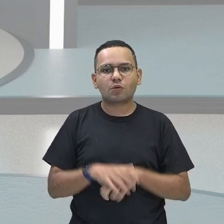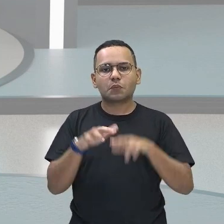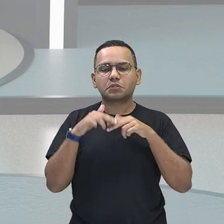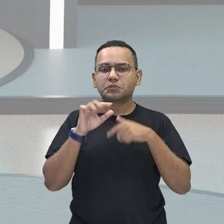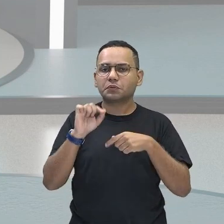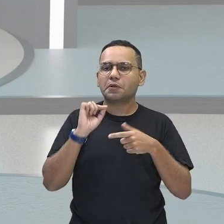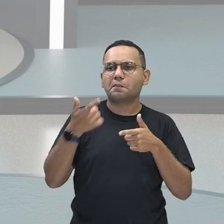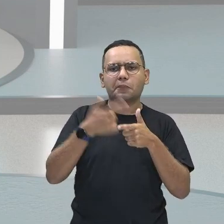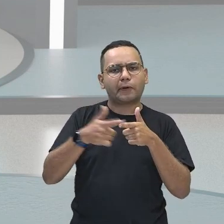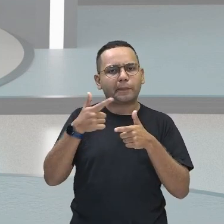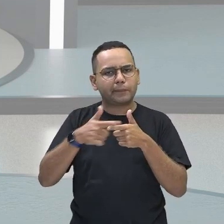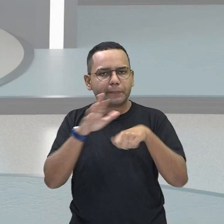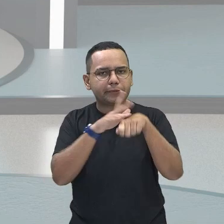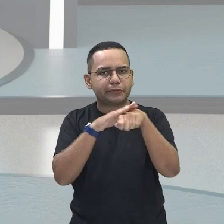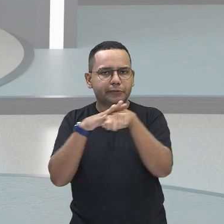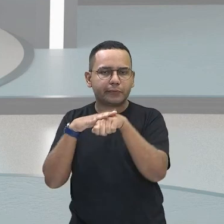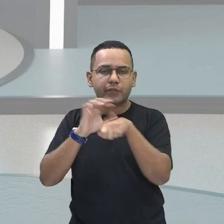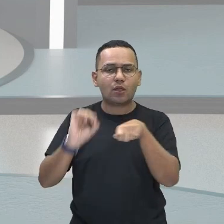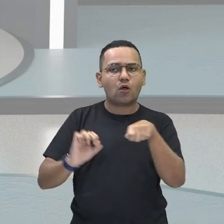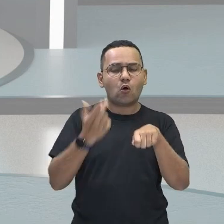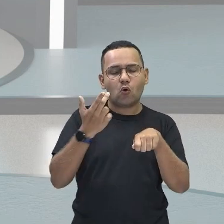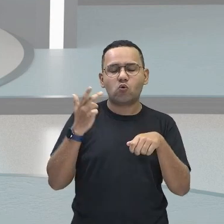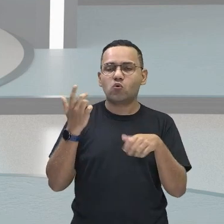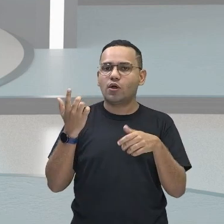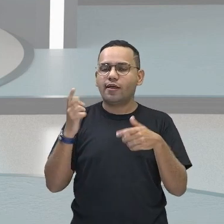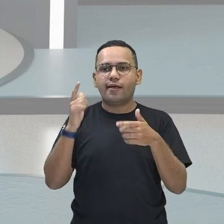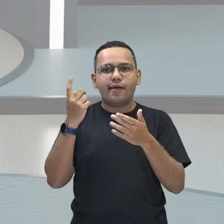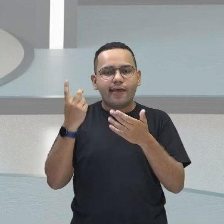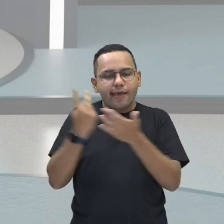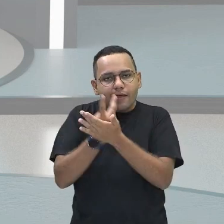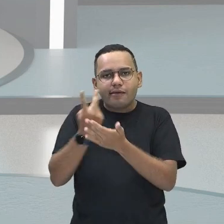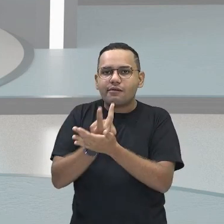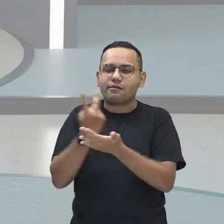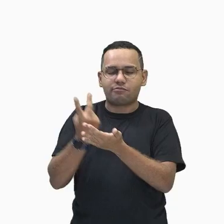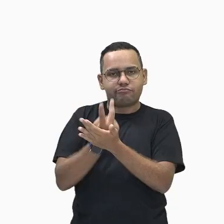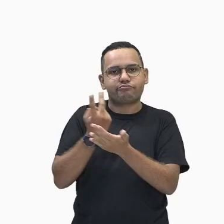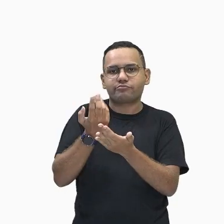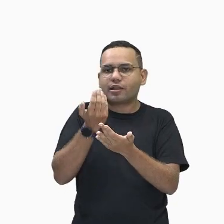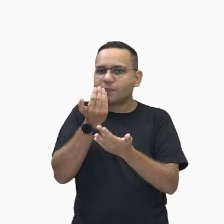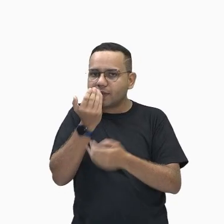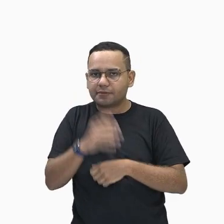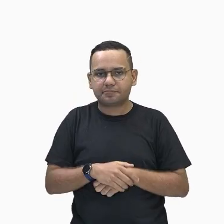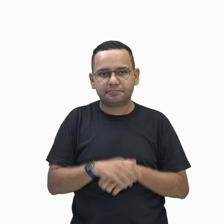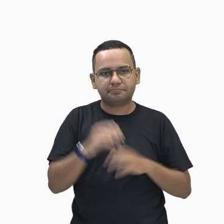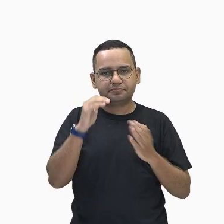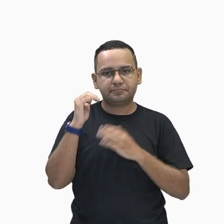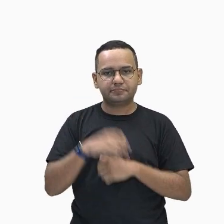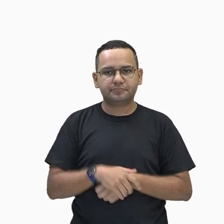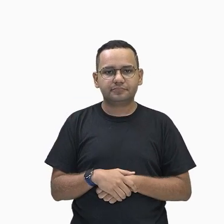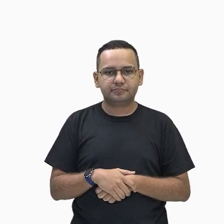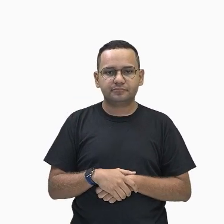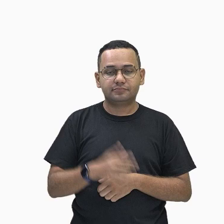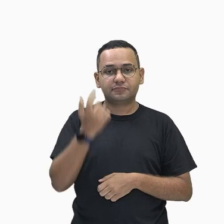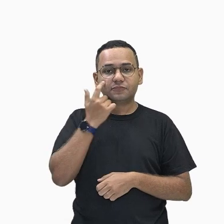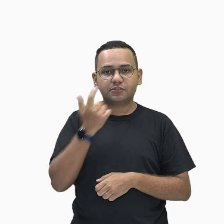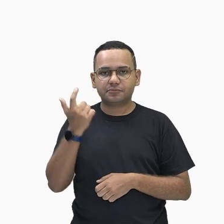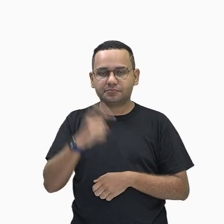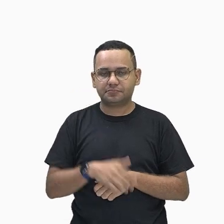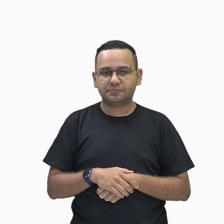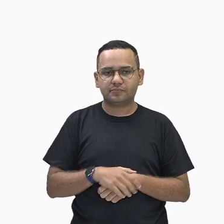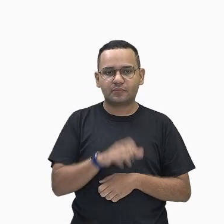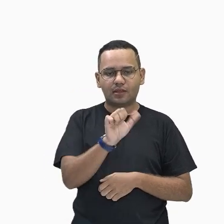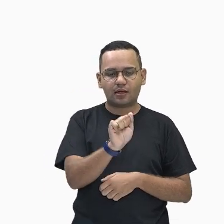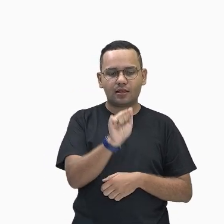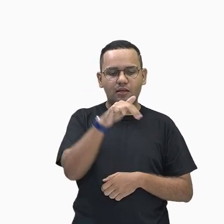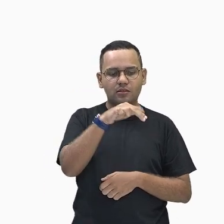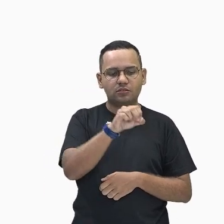desordens ou distúrbios alimentares que acometem a sociedade o primeiro deles é a anorexia olha